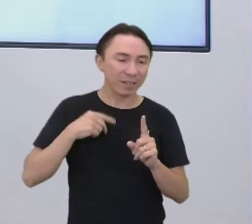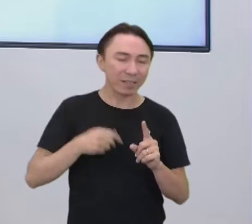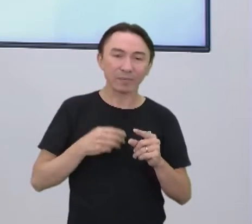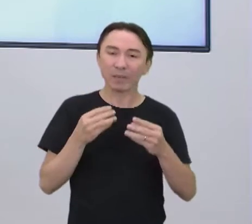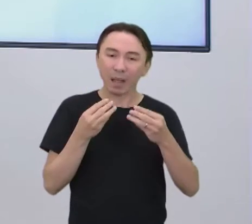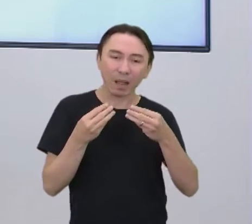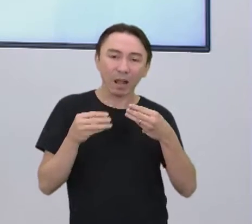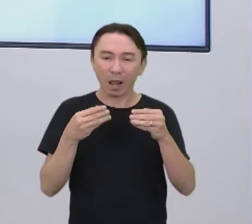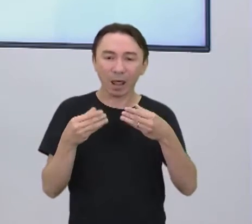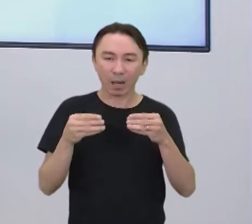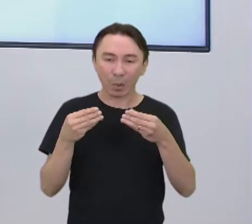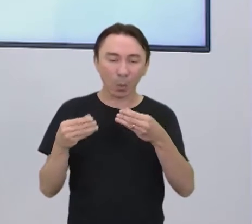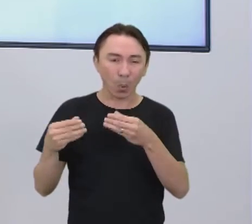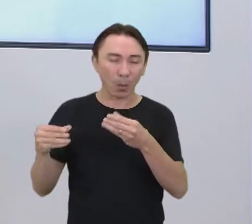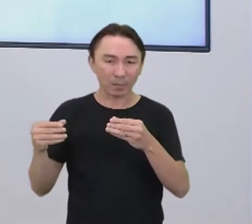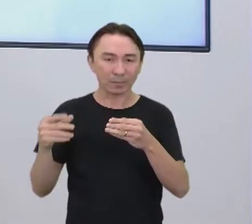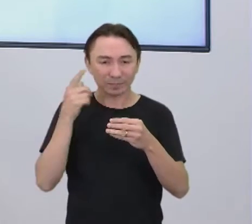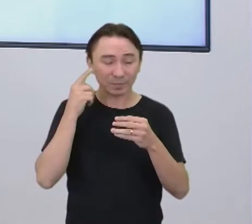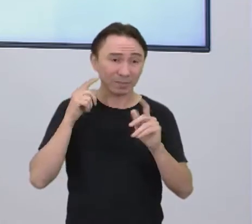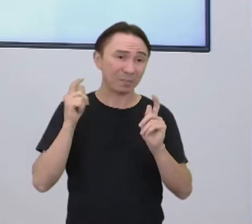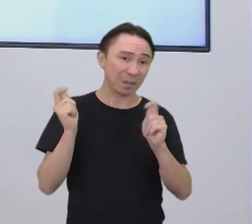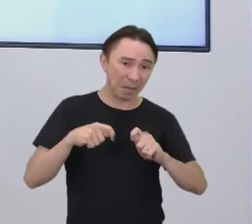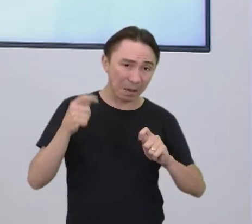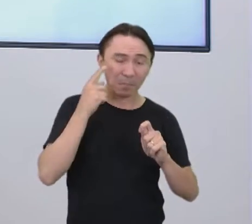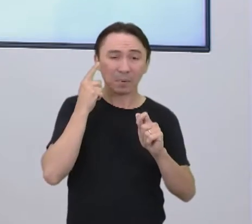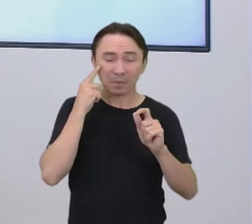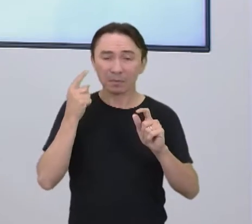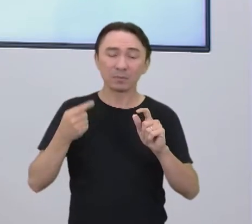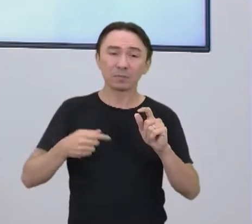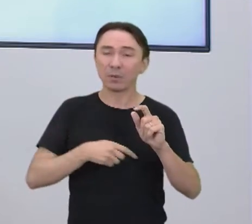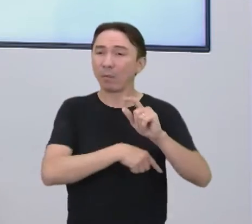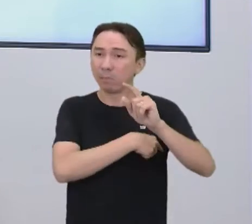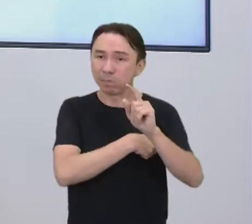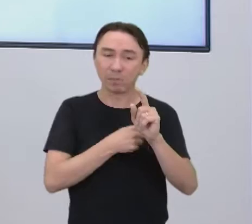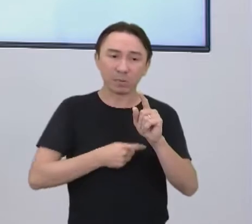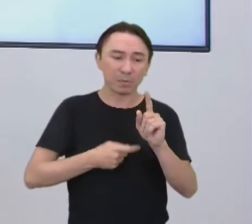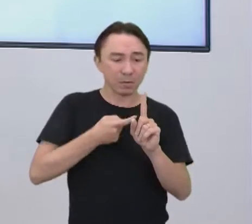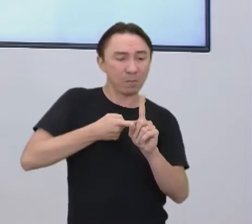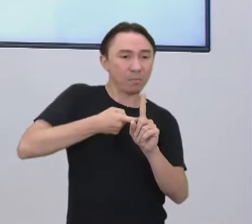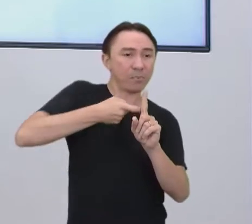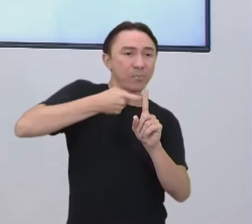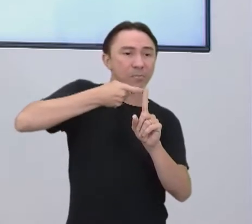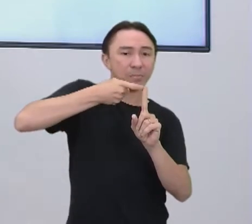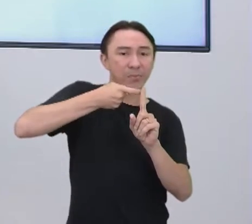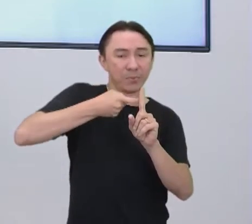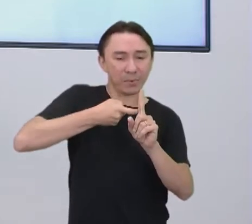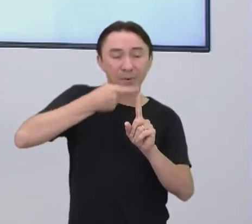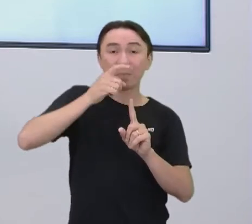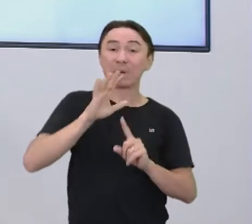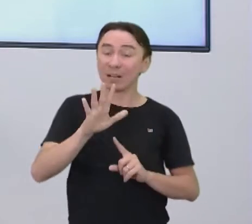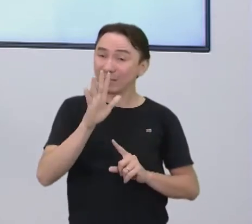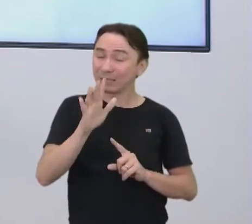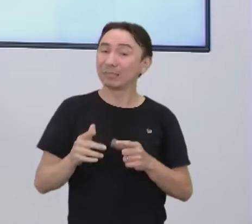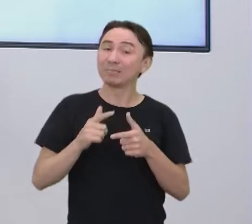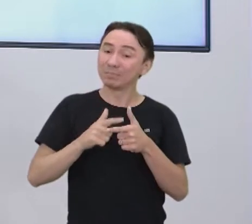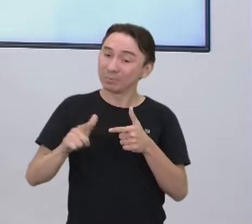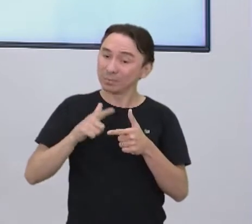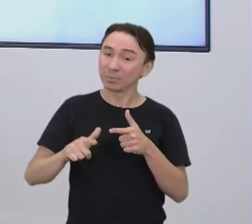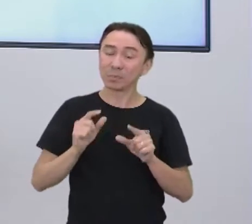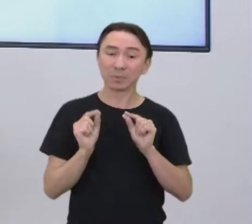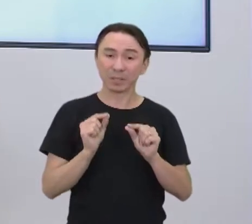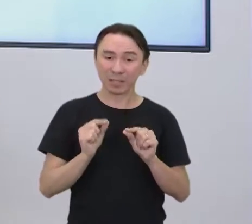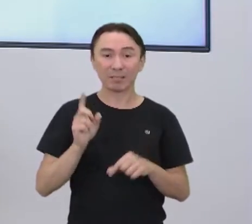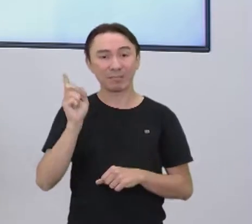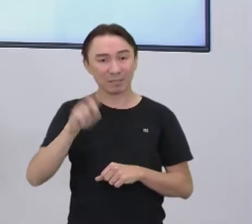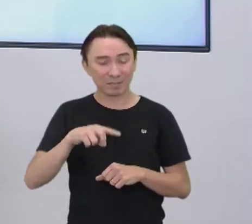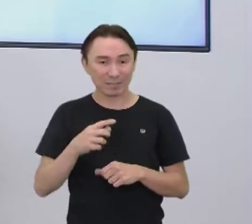né? Ele fazia ali a medição da temperatura justamente assim. Só que era muito problemático, porque além de ser mercúrio,